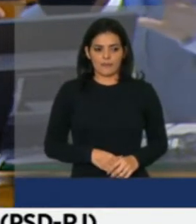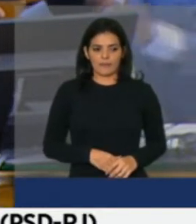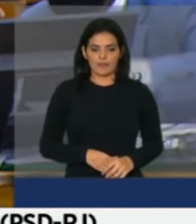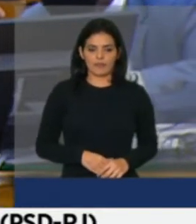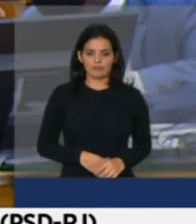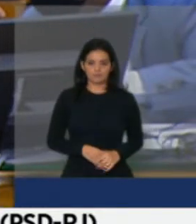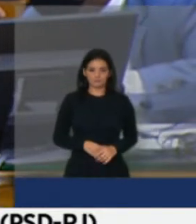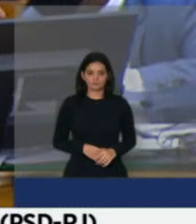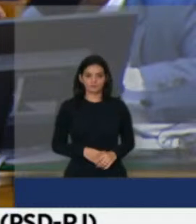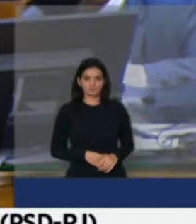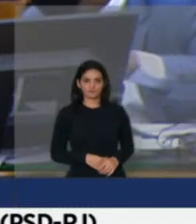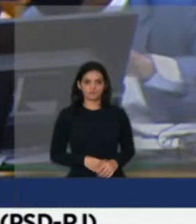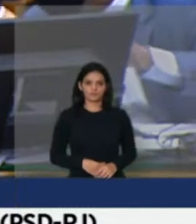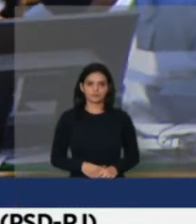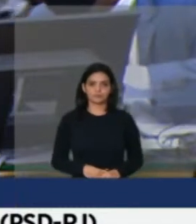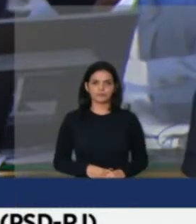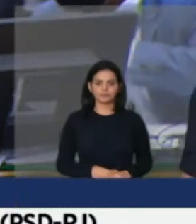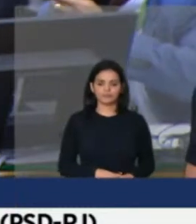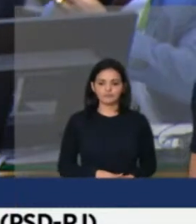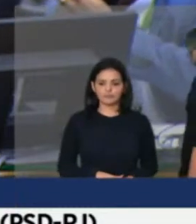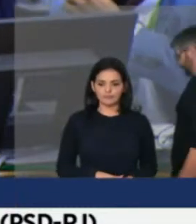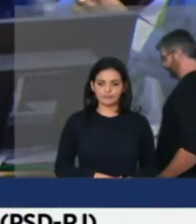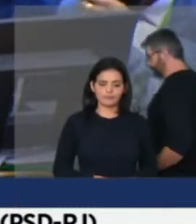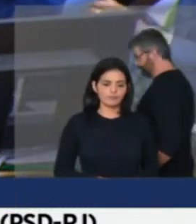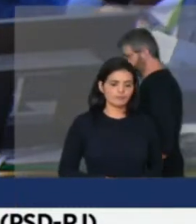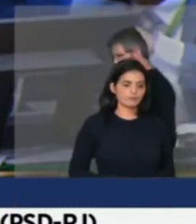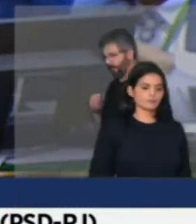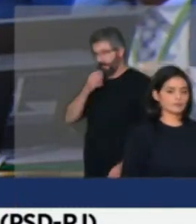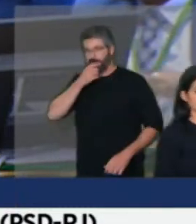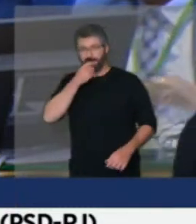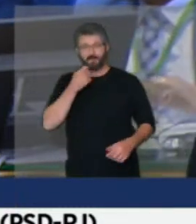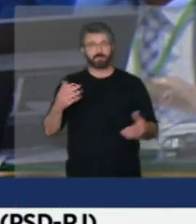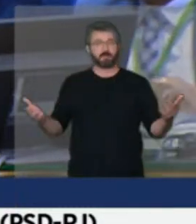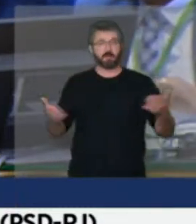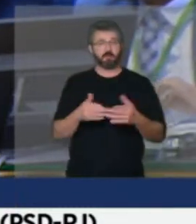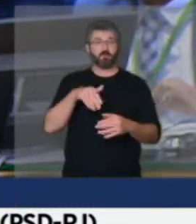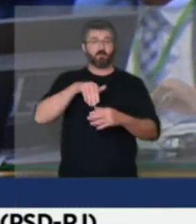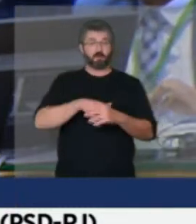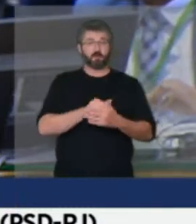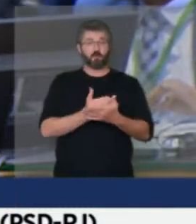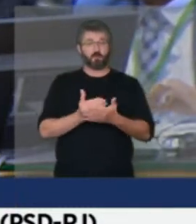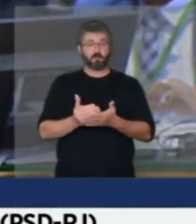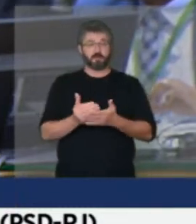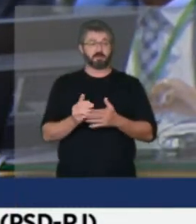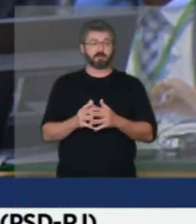Encerrada a discussão do projeto de resolução, passa-se a votação.